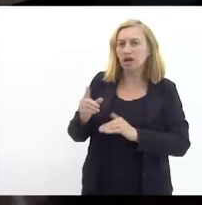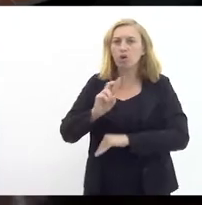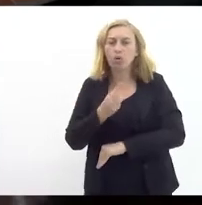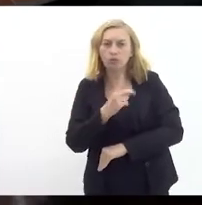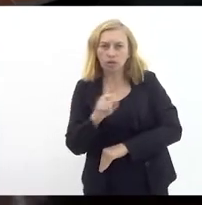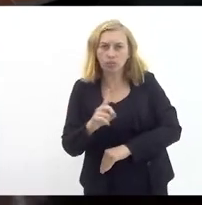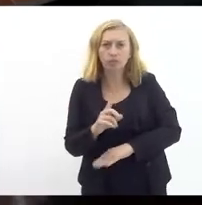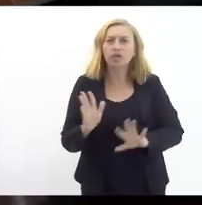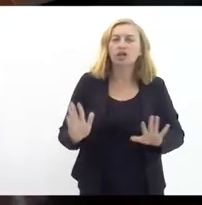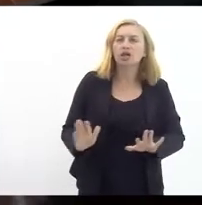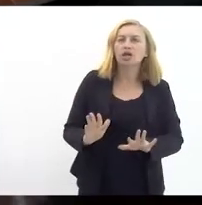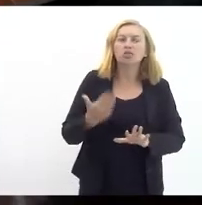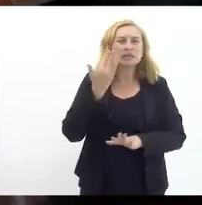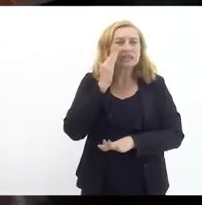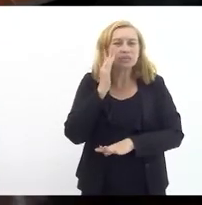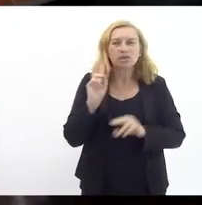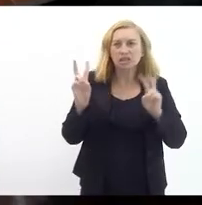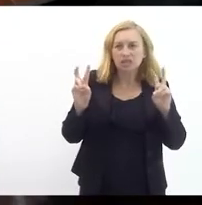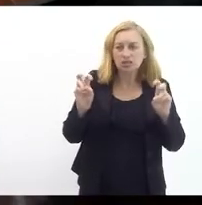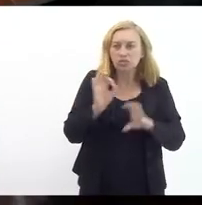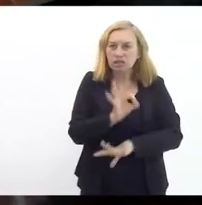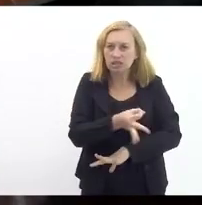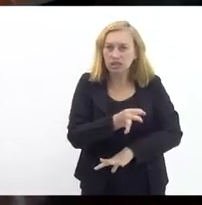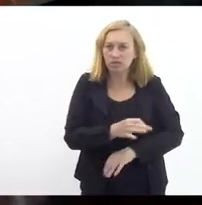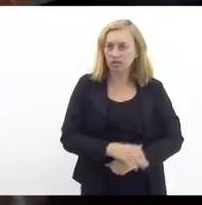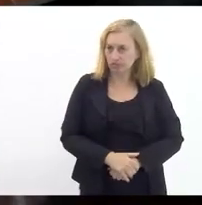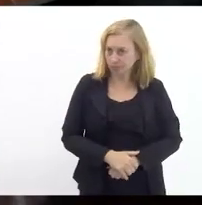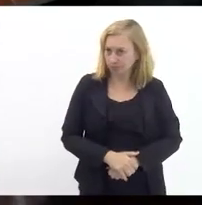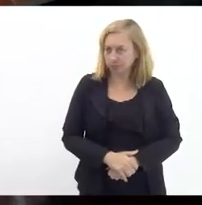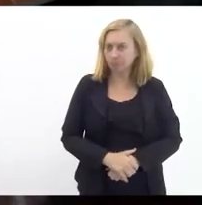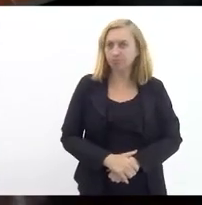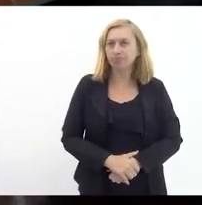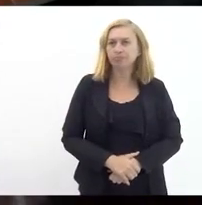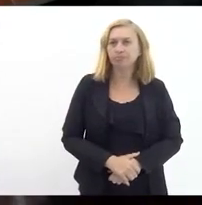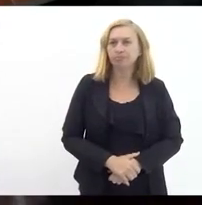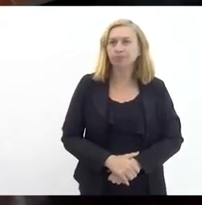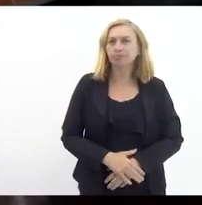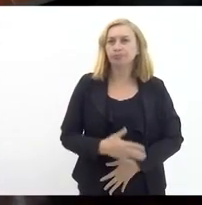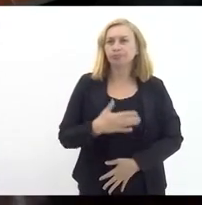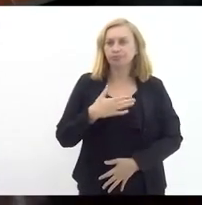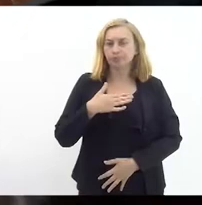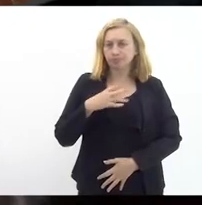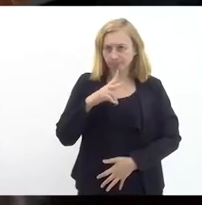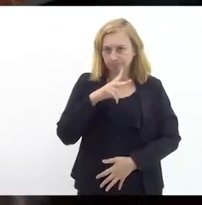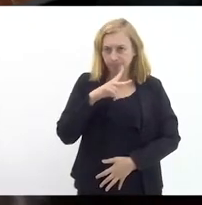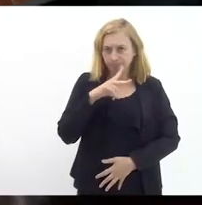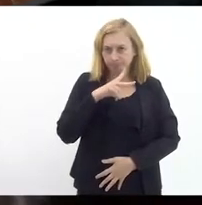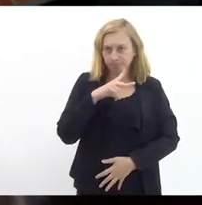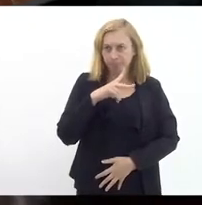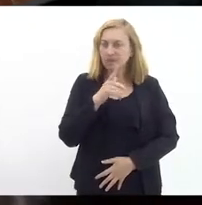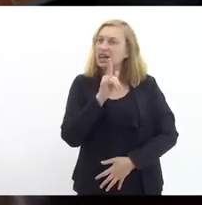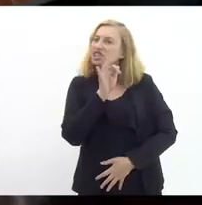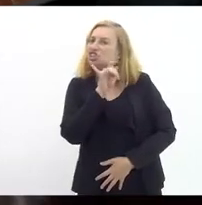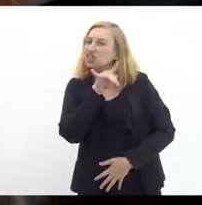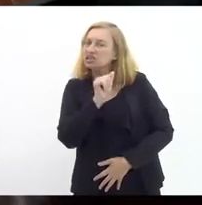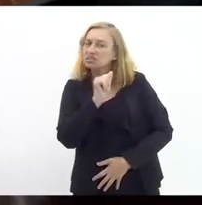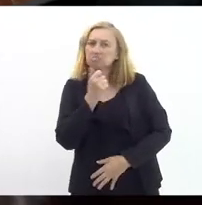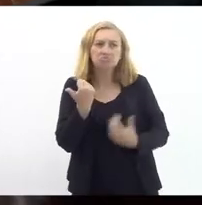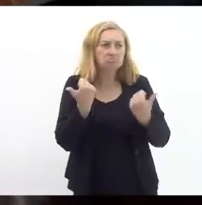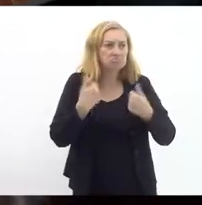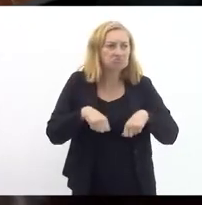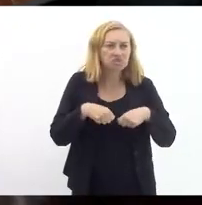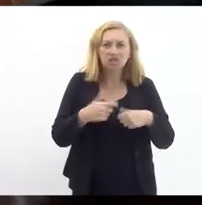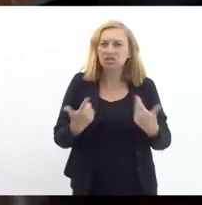no entendimento dessa questão específica, o meu entendimento particular é que a agência não necessita